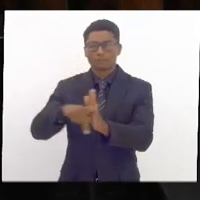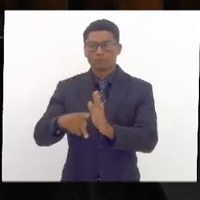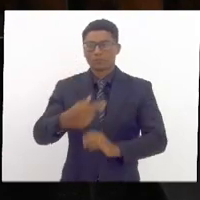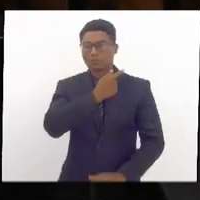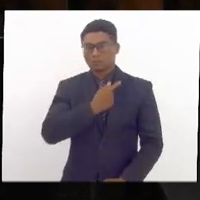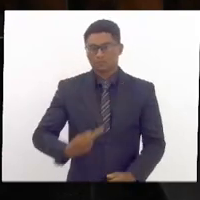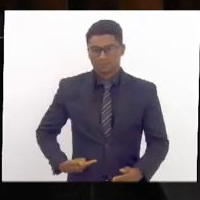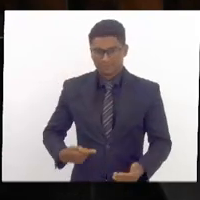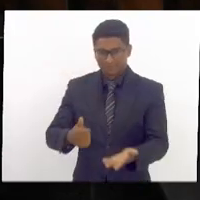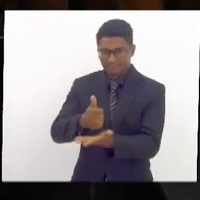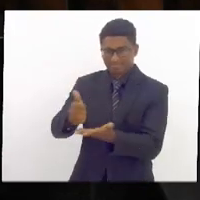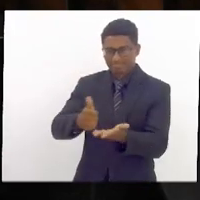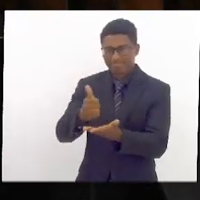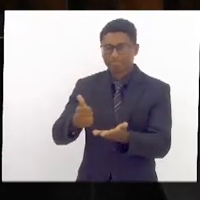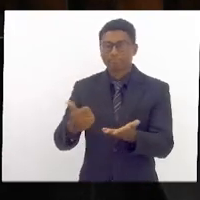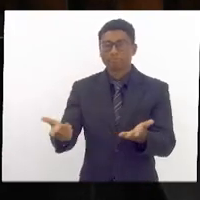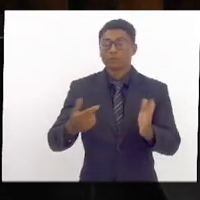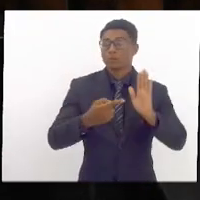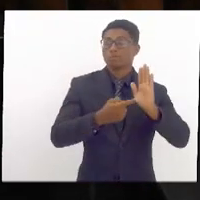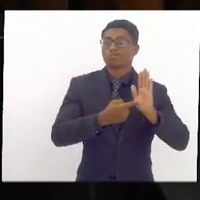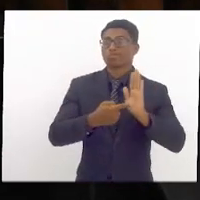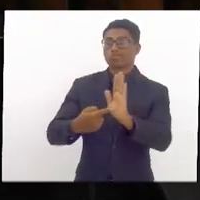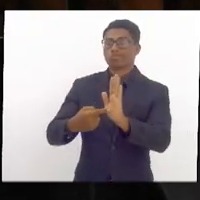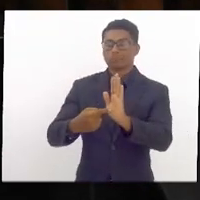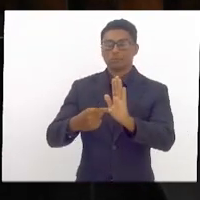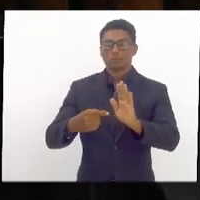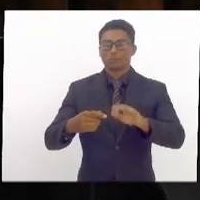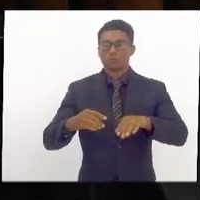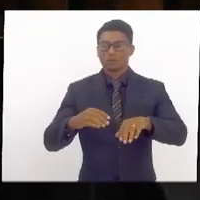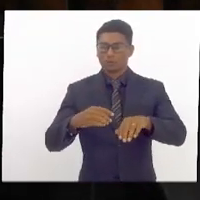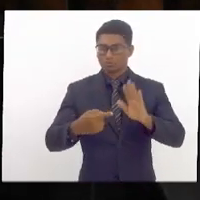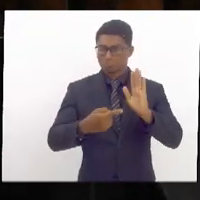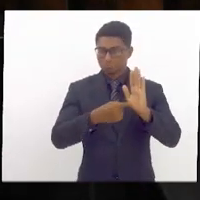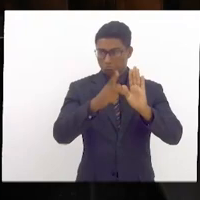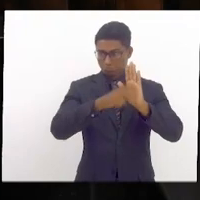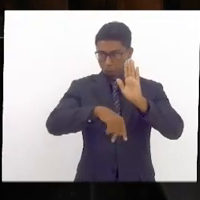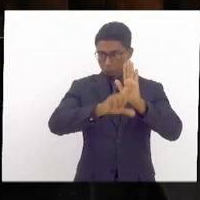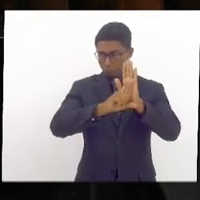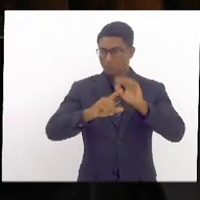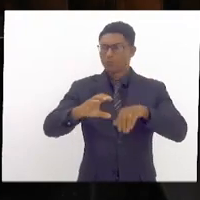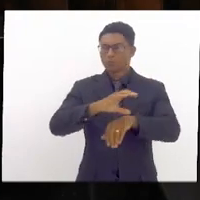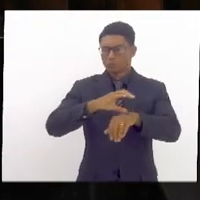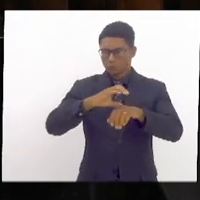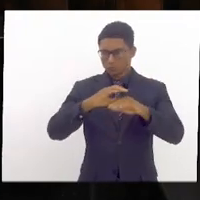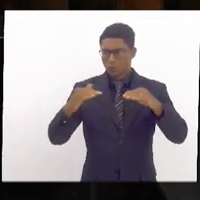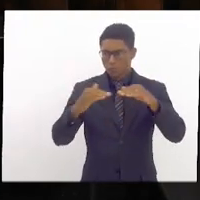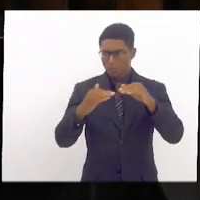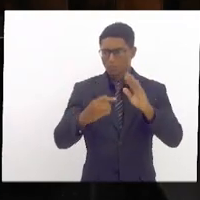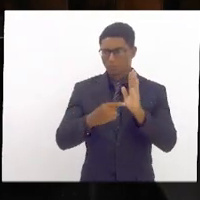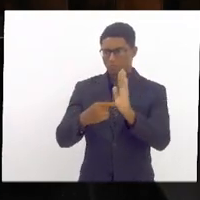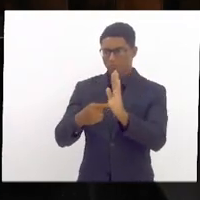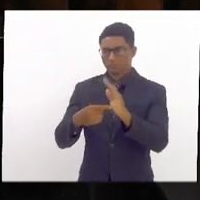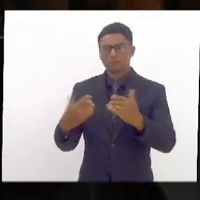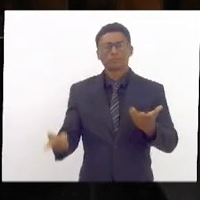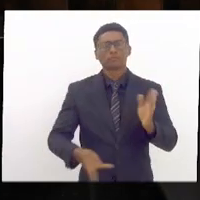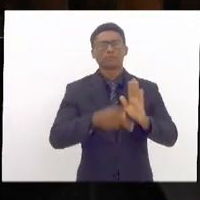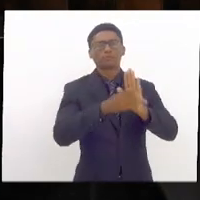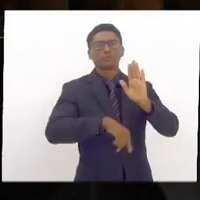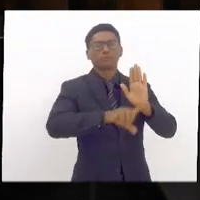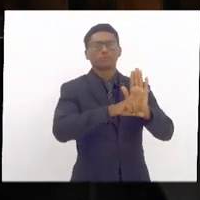a constitucionalidade e o mérito desta matéria. Este projeto de lei, que